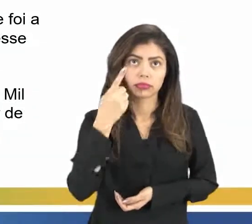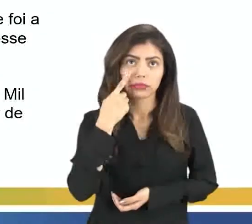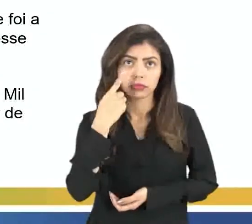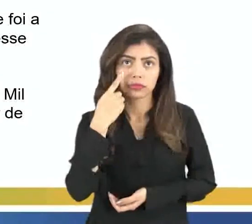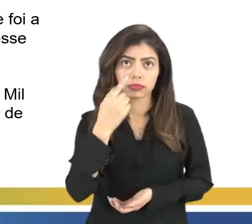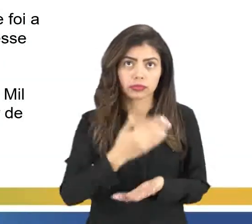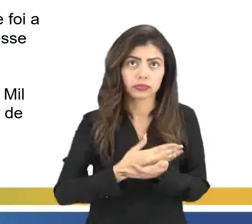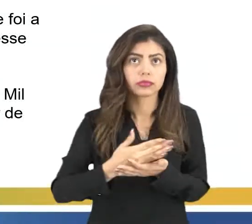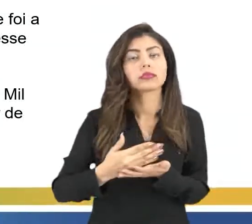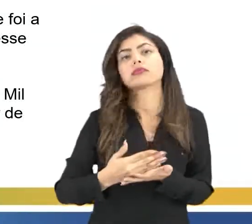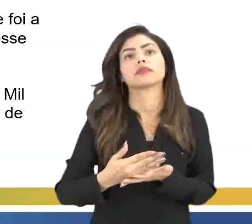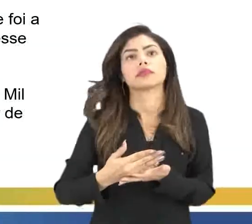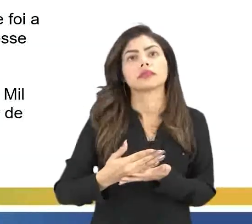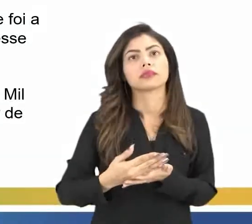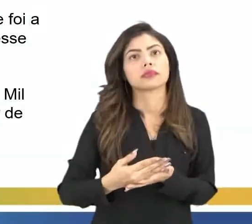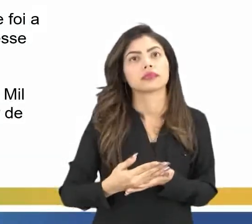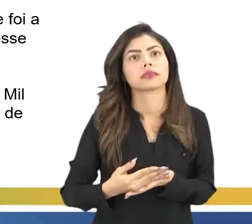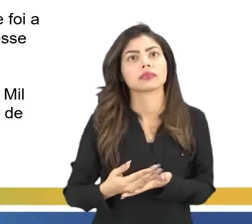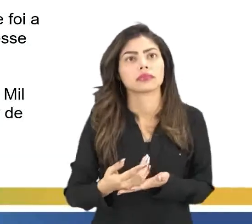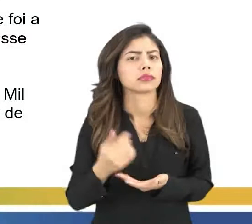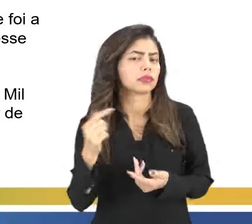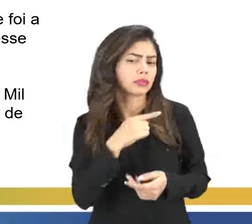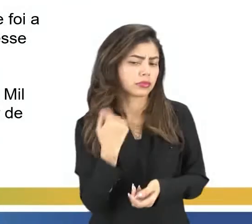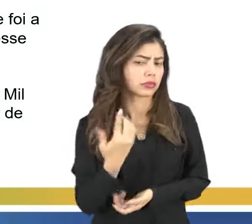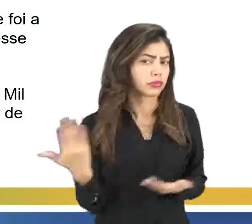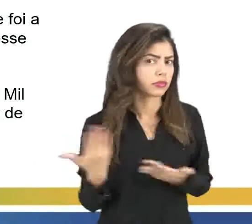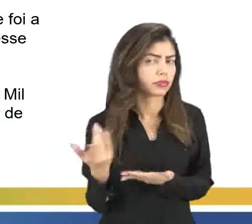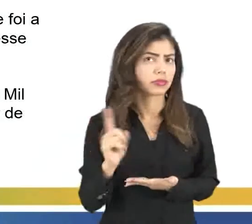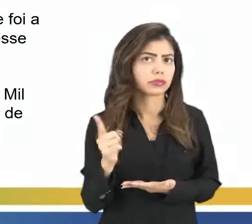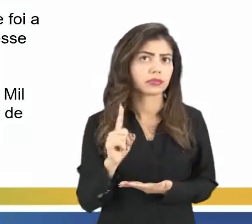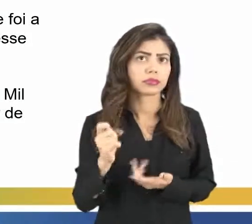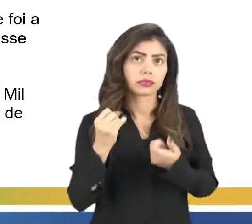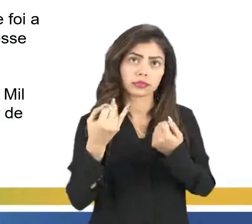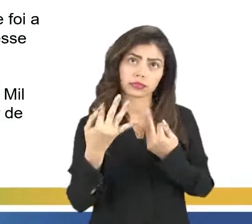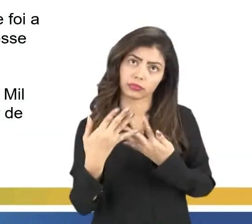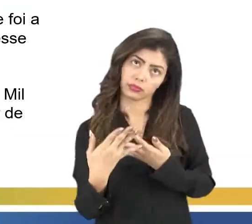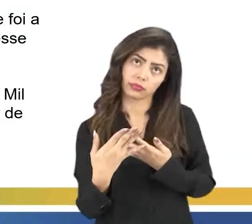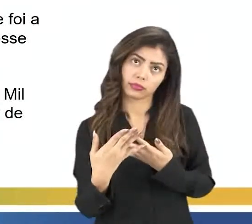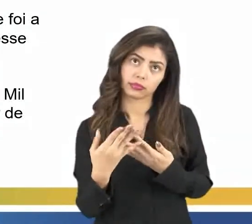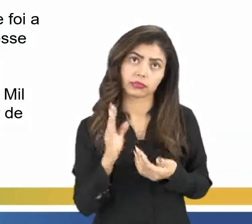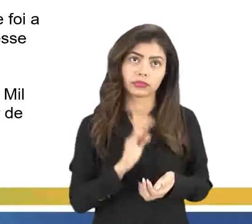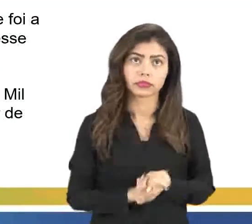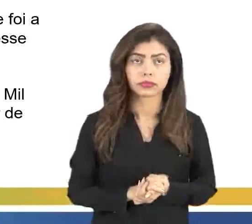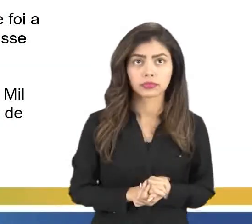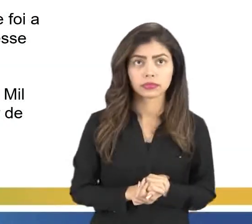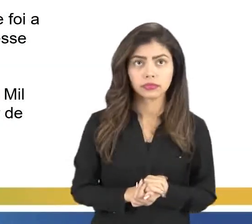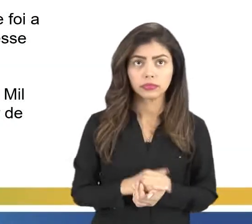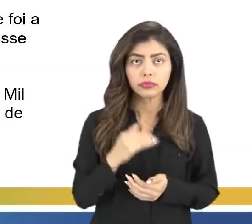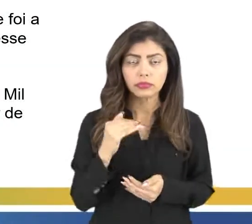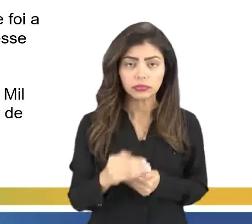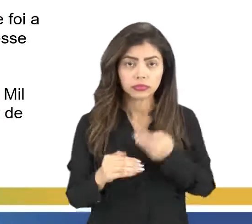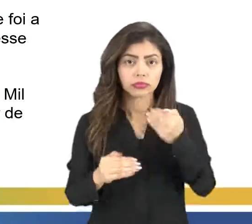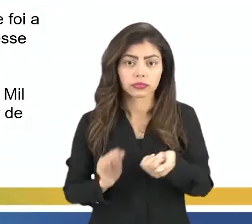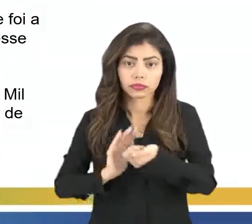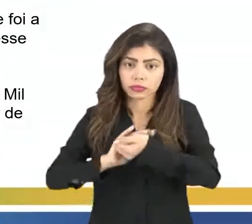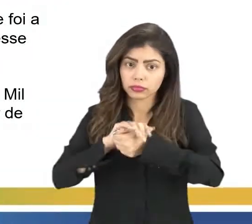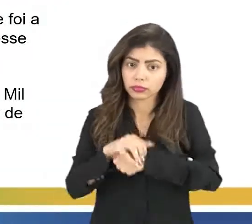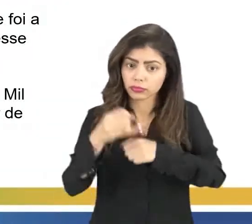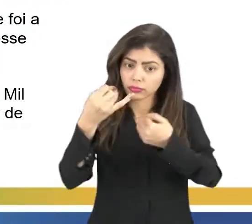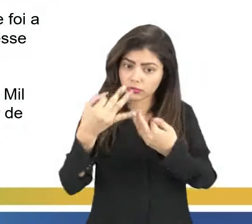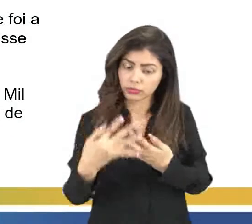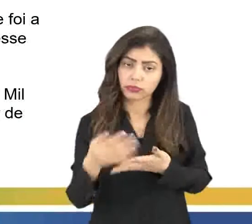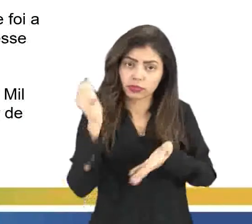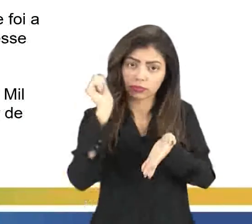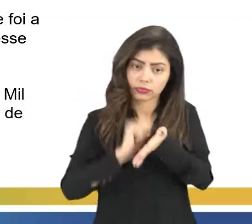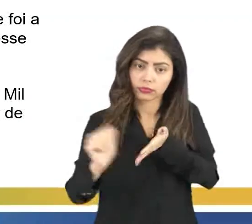iniciou um conto. Opa, eu não vou morrer hoje não. Ela começou a contar um conto para ele. E aí, todas as noites, ela